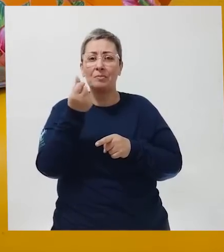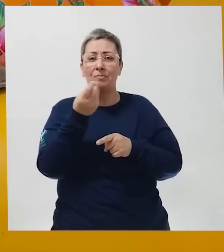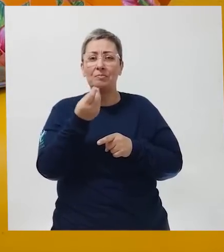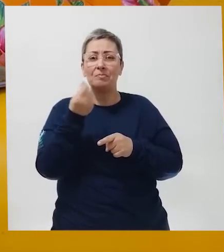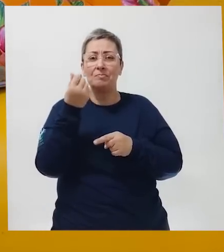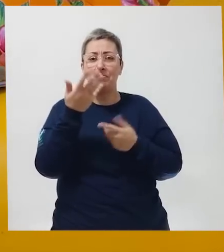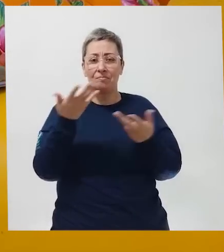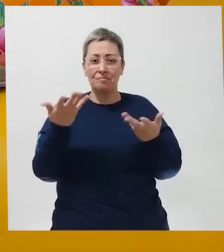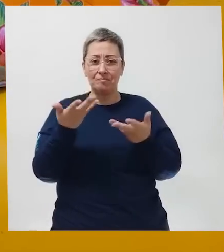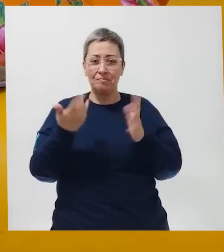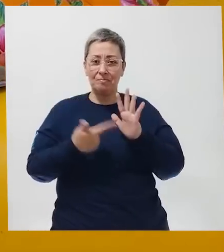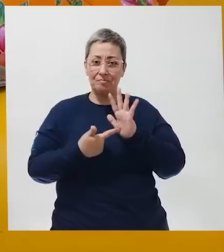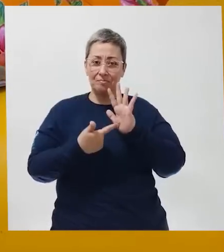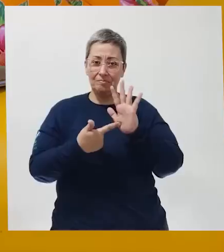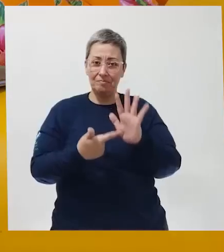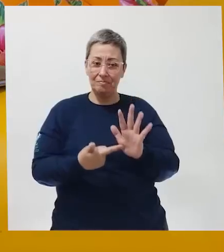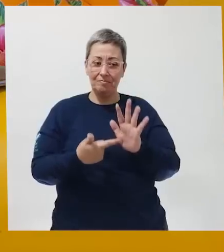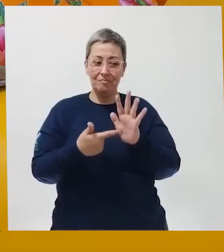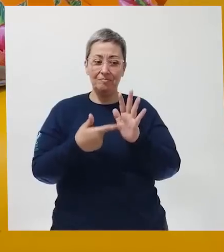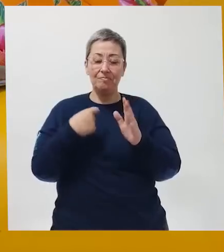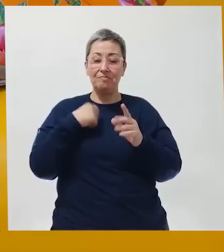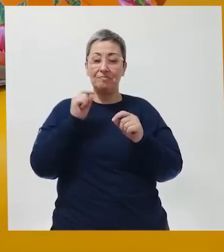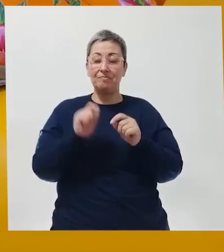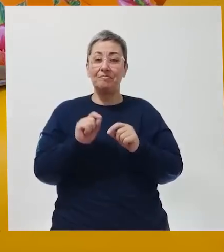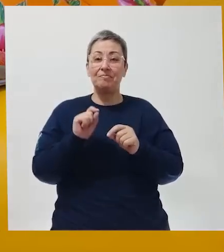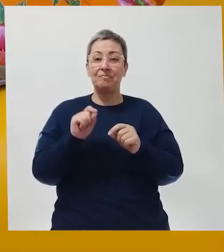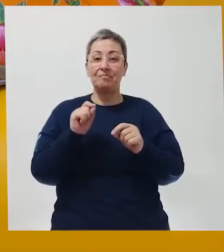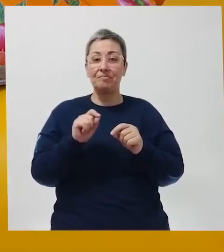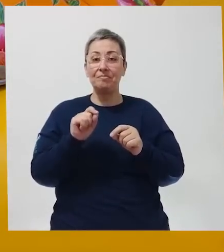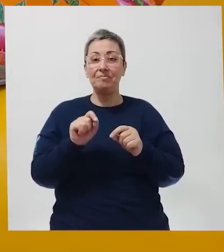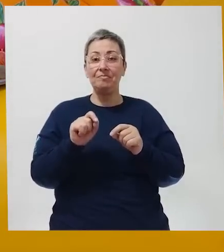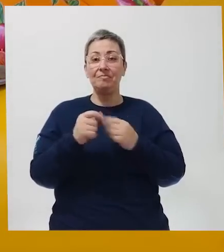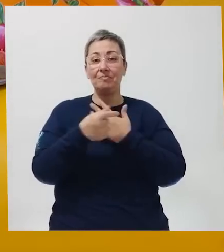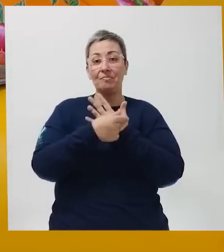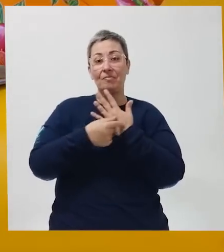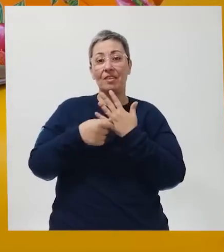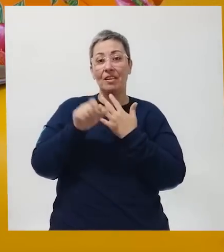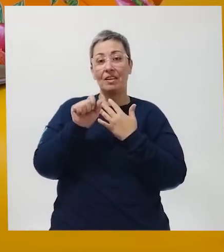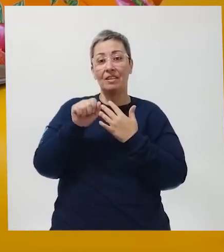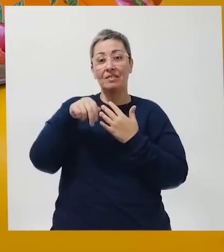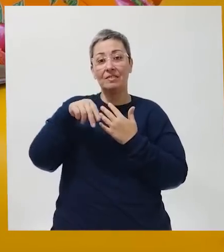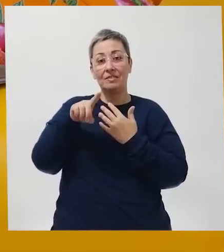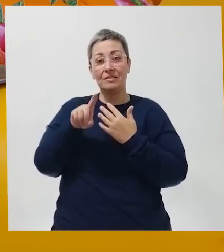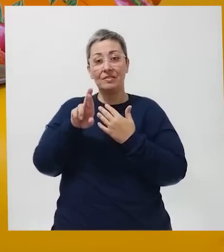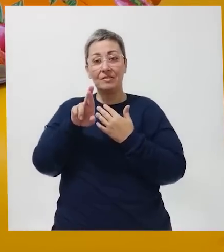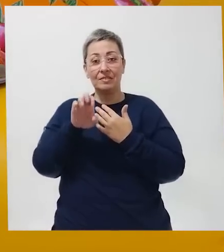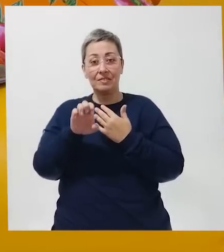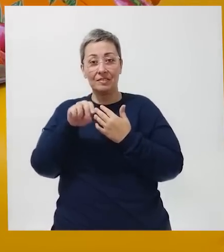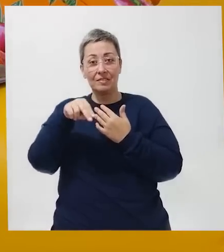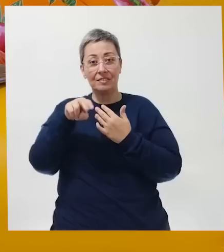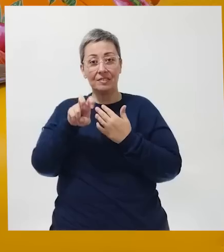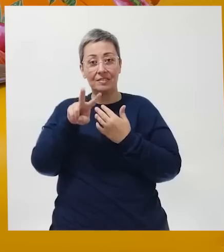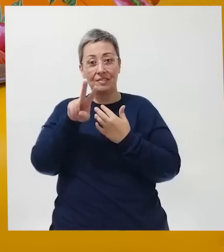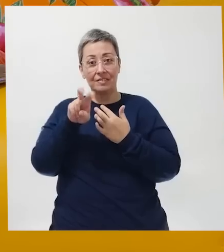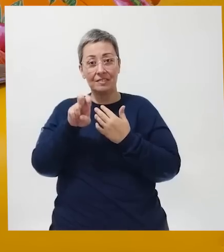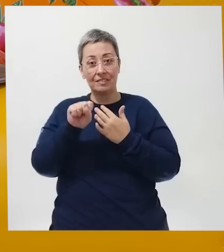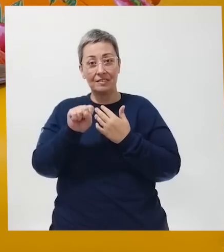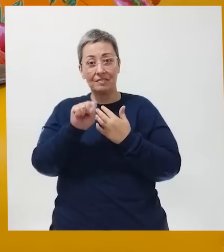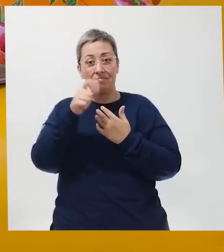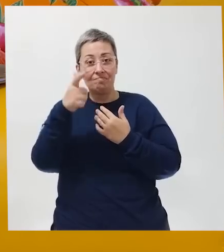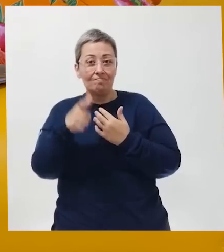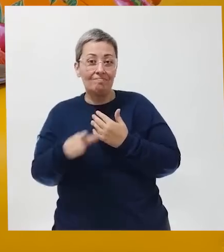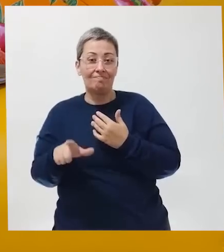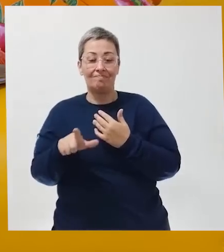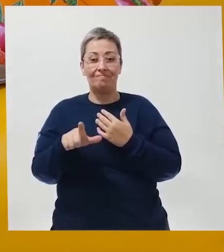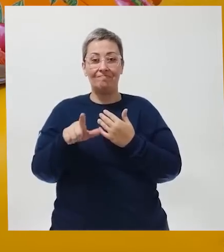mel na boca, eu trago essa doçura que é André Neves